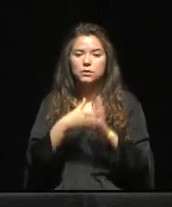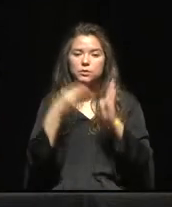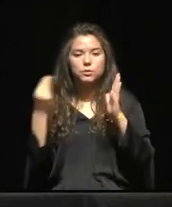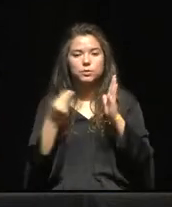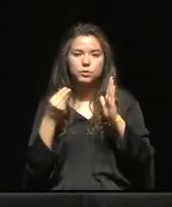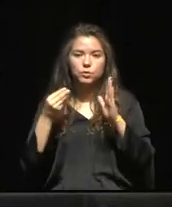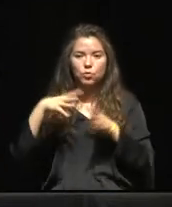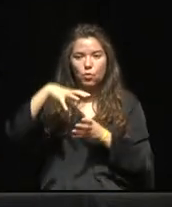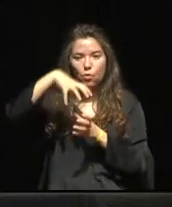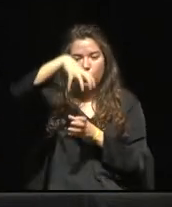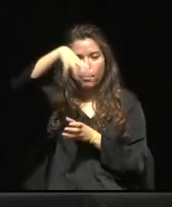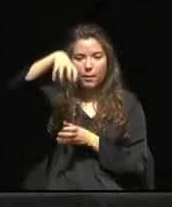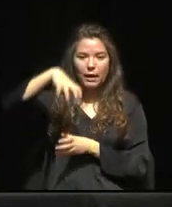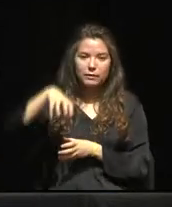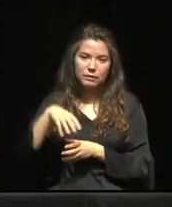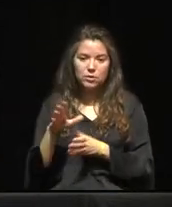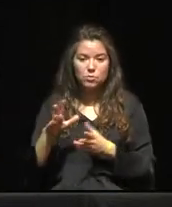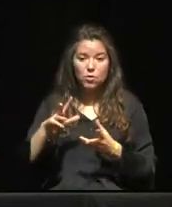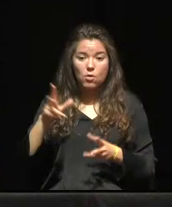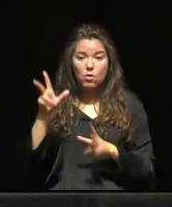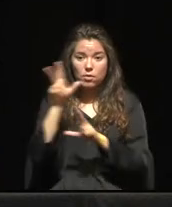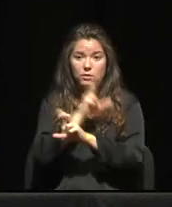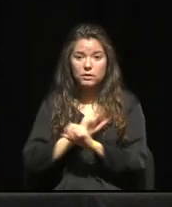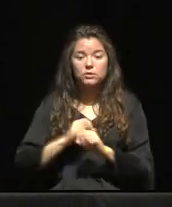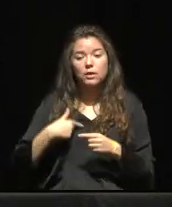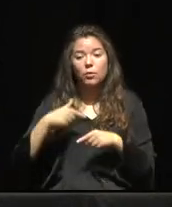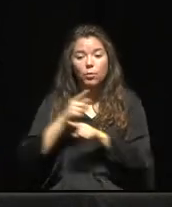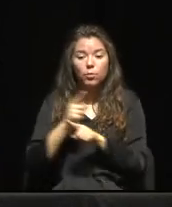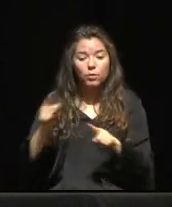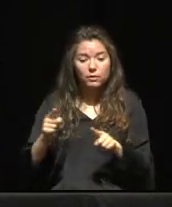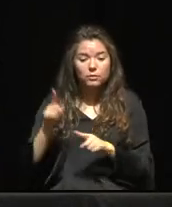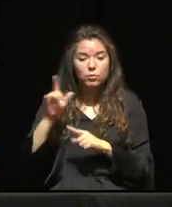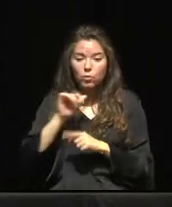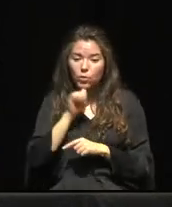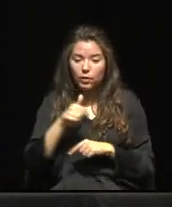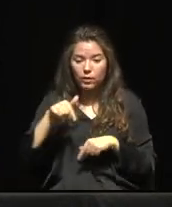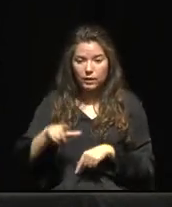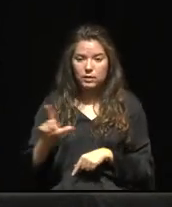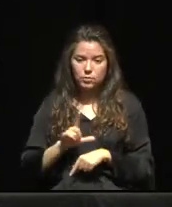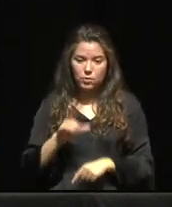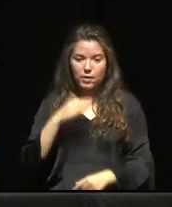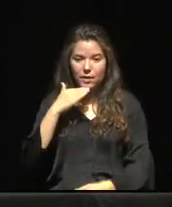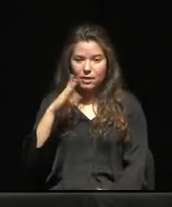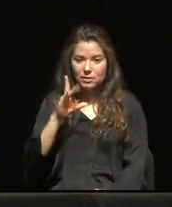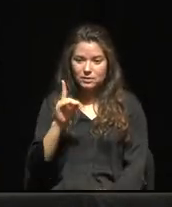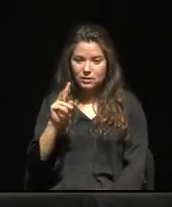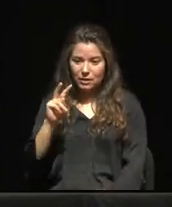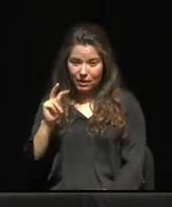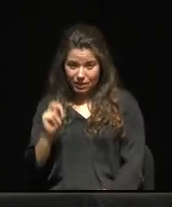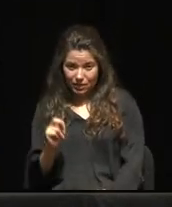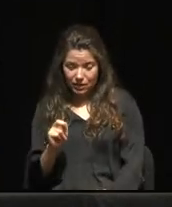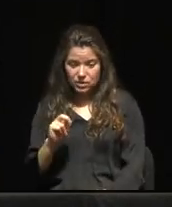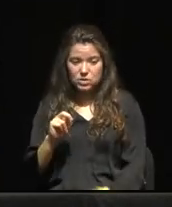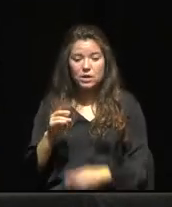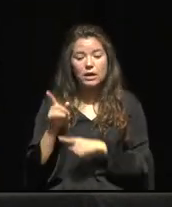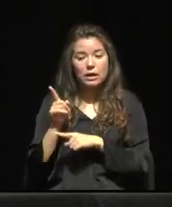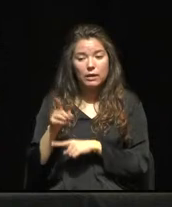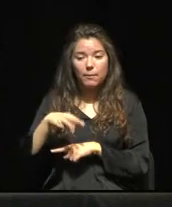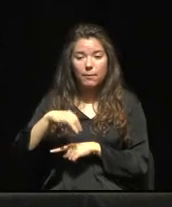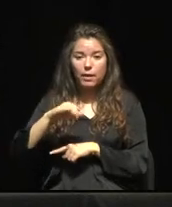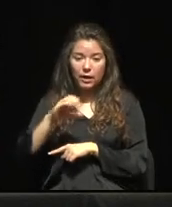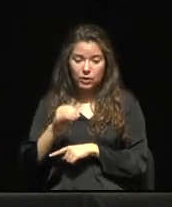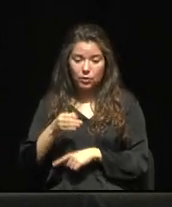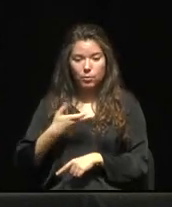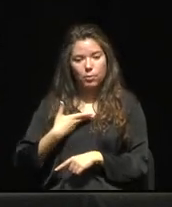paraquedismo nacional e internacional em Lisboa no passado dia 29 de Março aos 63 anos de idade Mário Pardo